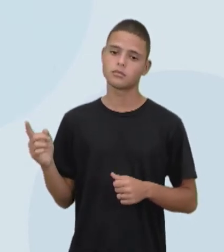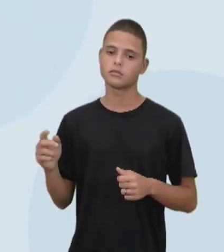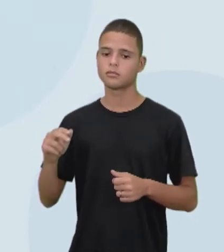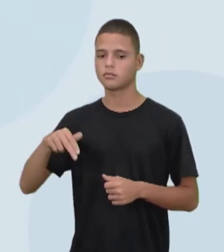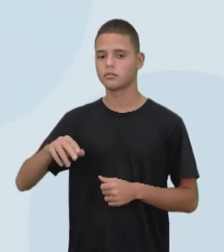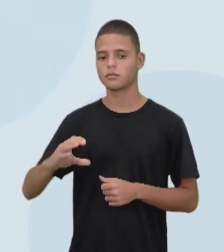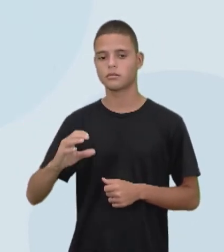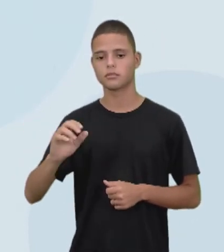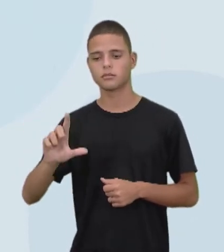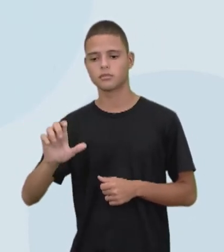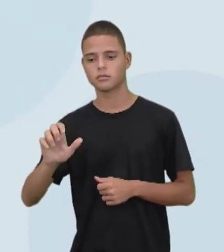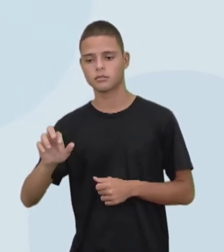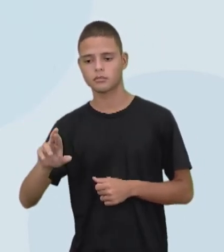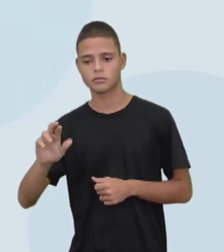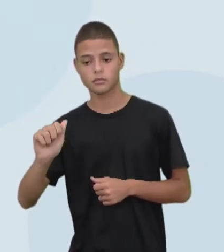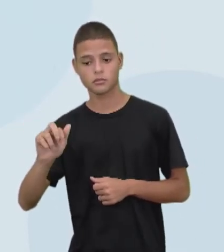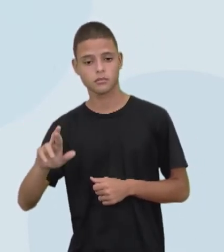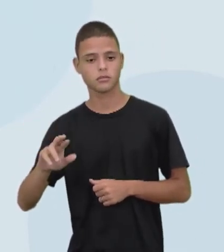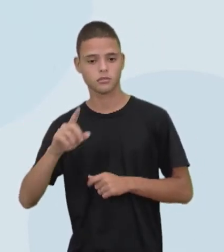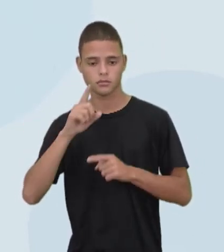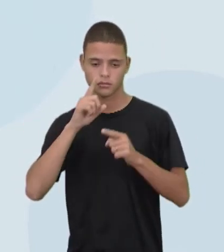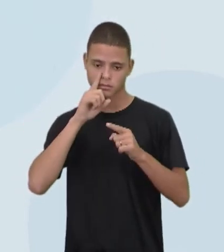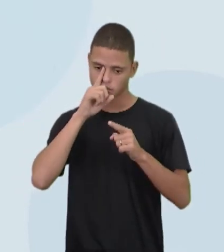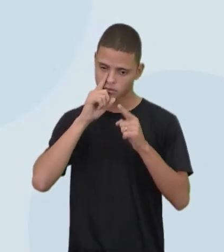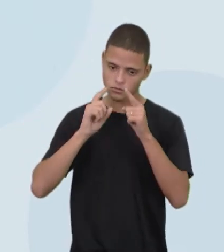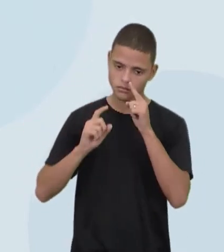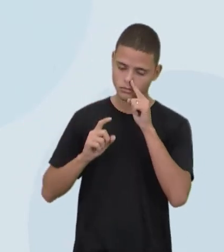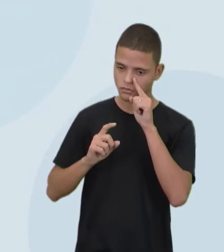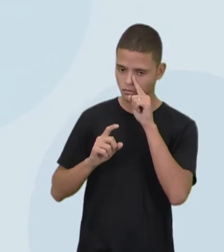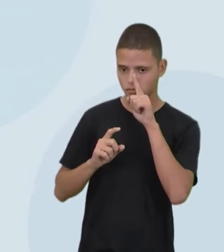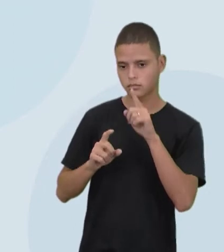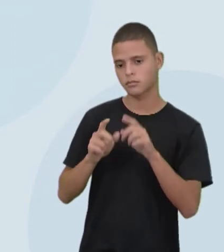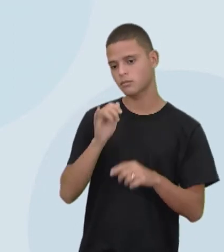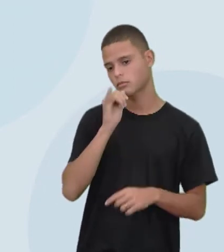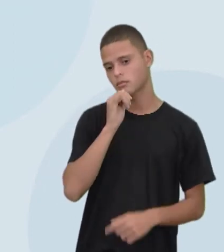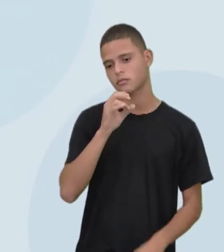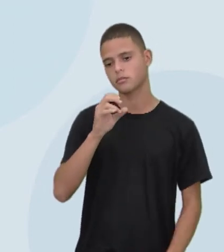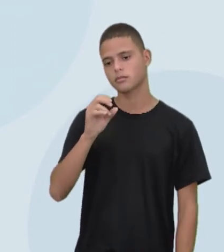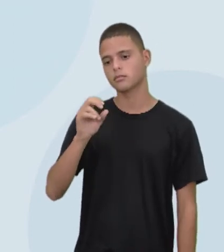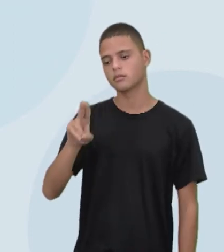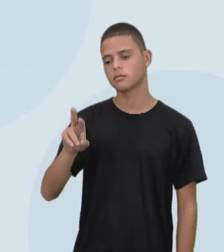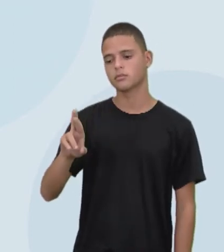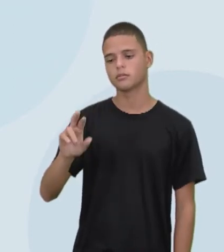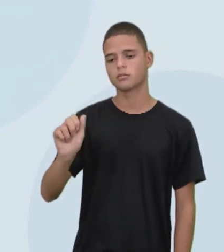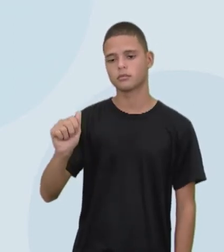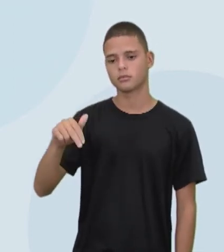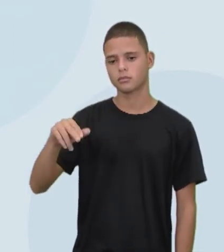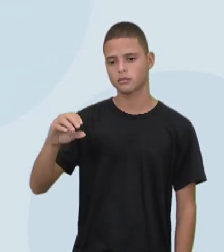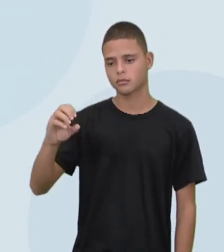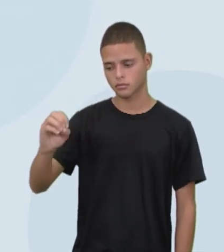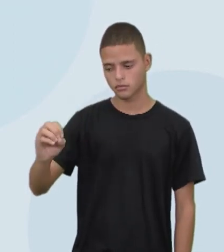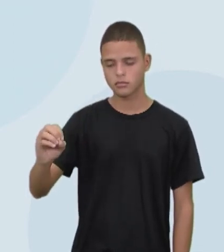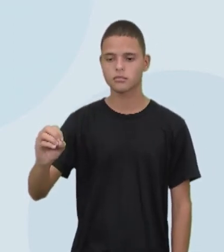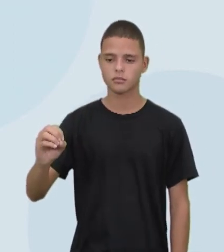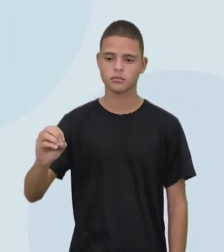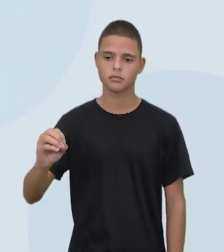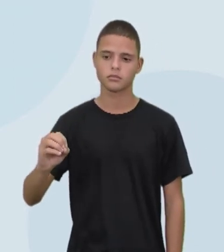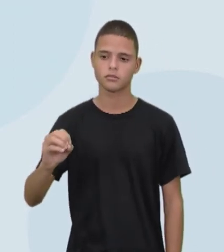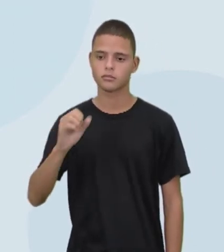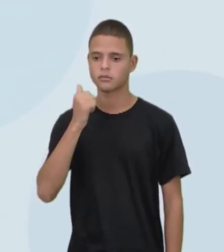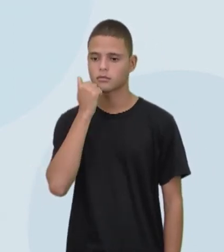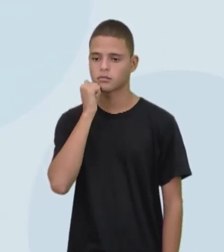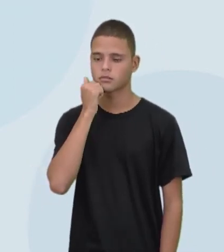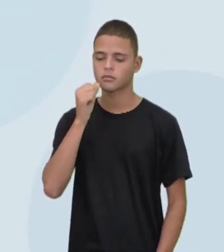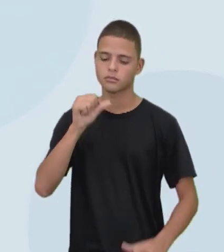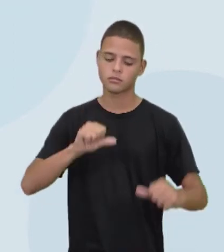E quando a gente quebra um núcleo, ó, o urânio, eu vou dar outro exemplo aqui. O urânio é um elemento químico maior